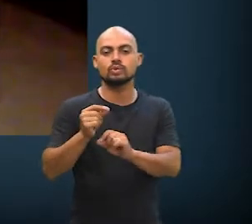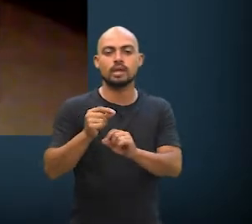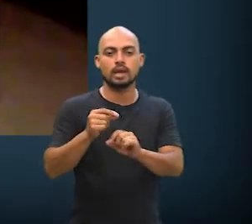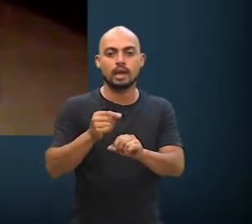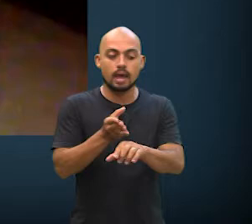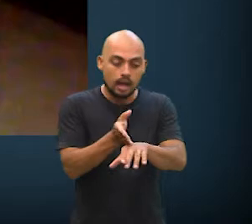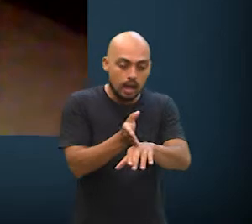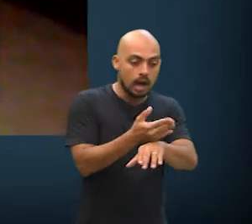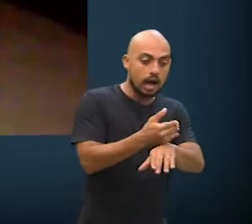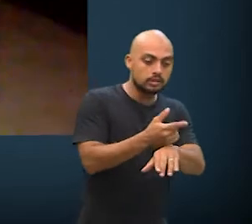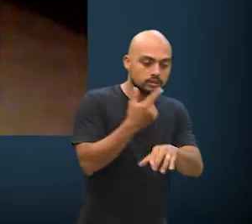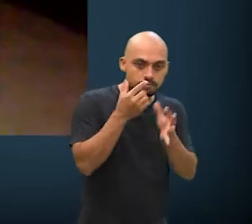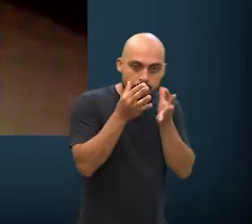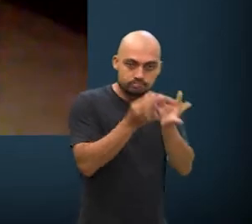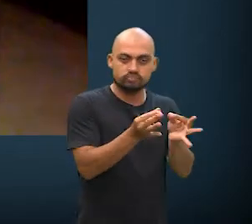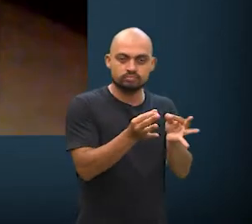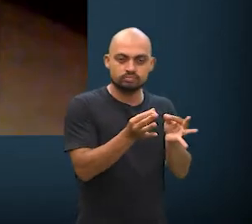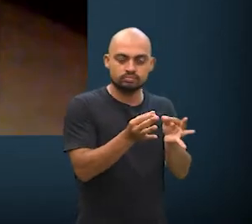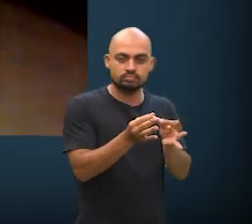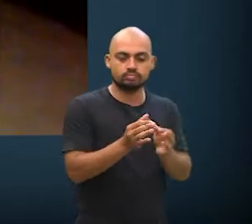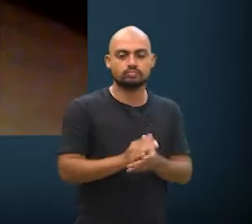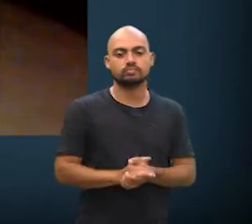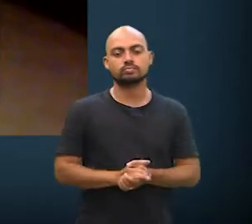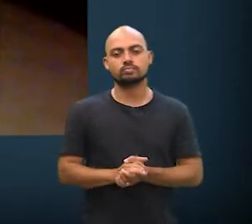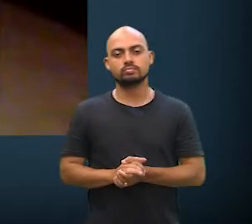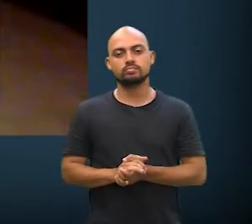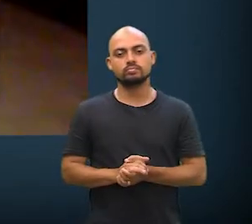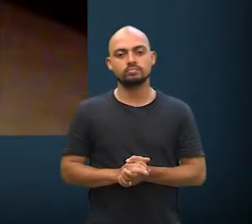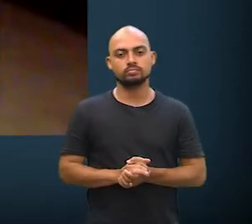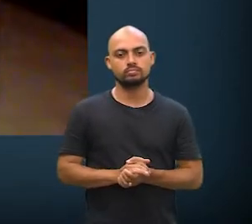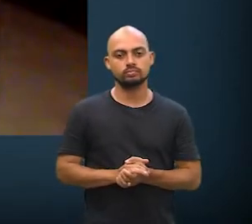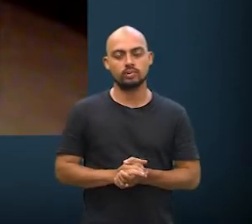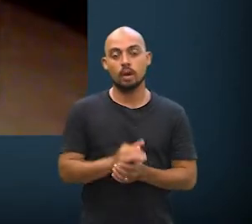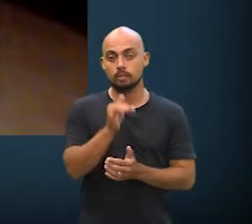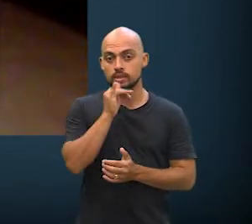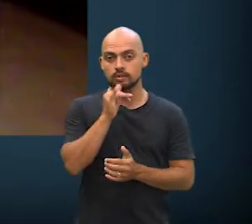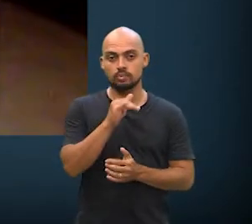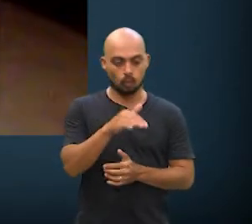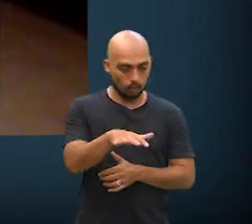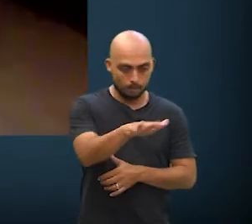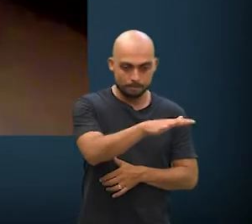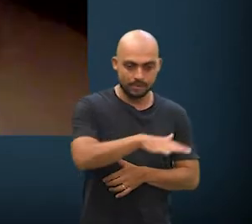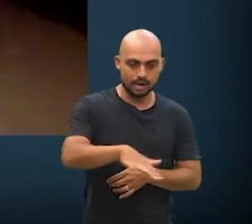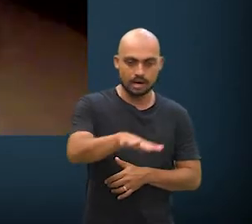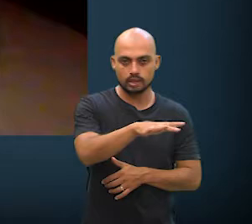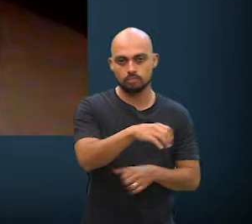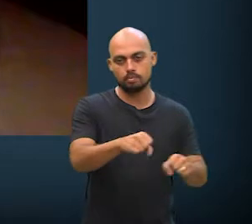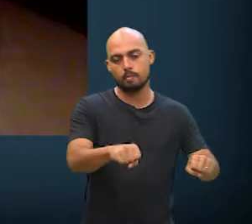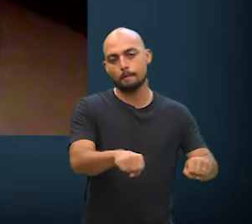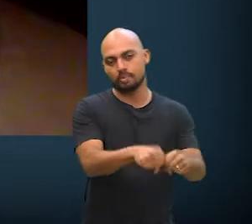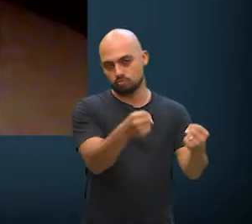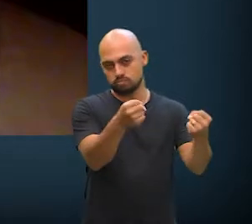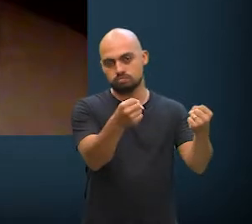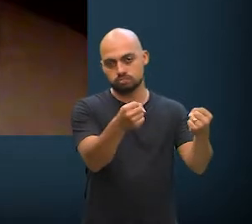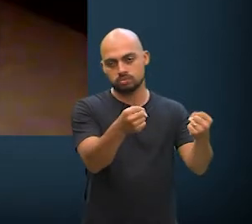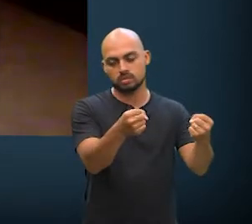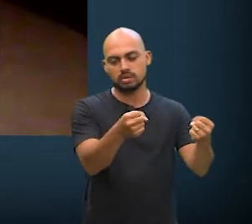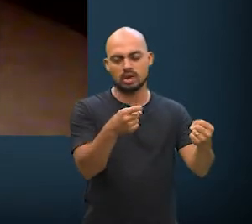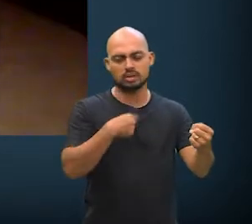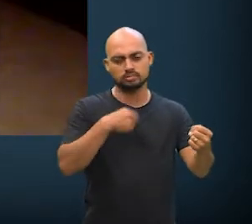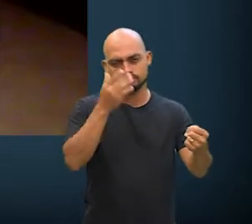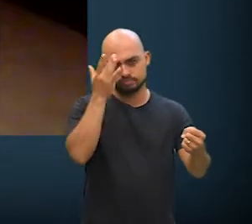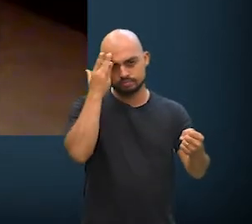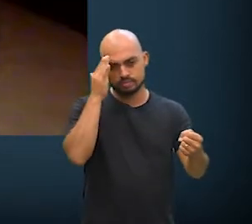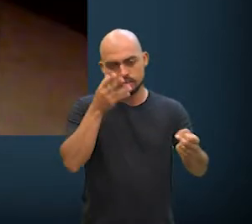coisas. Junto com isso, a gente conseguiu ver o seguinte, o mercado ele vai existir um colapso no começo desse ano, ia acontecer isso de